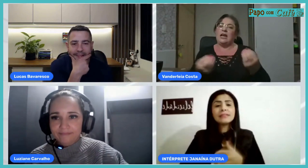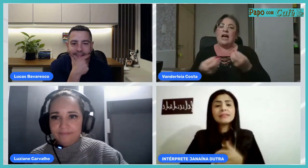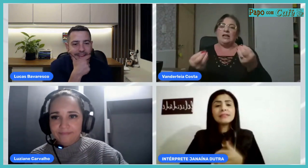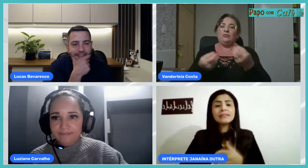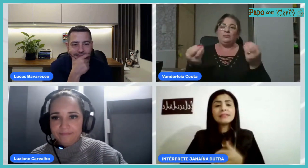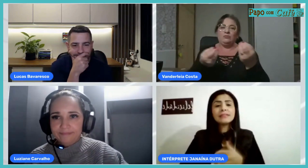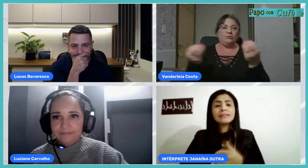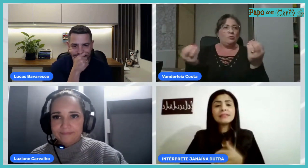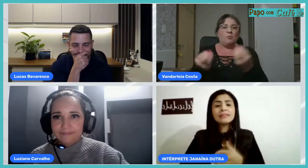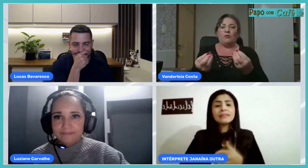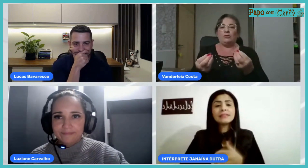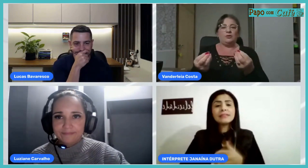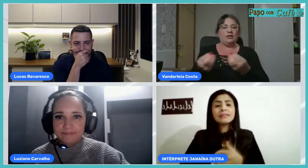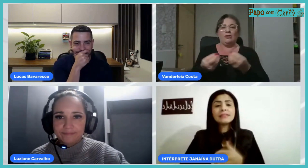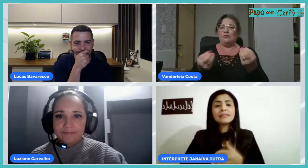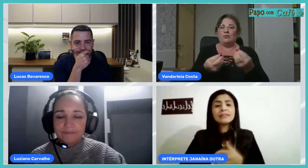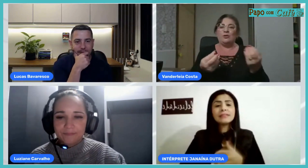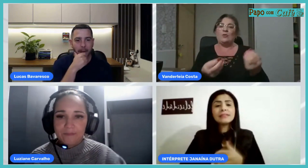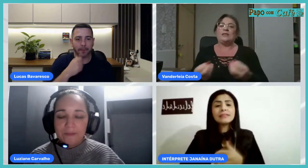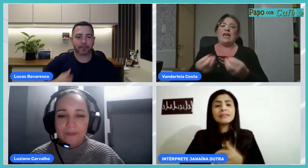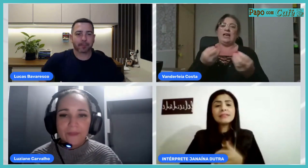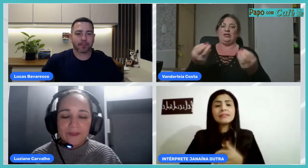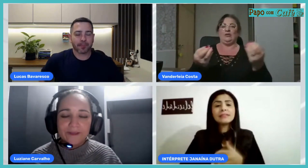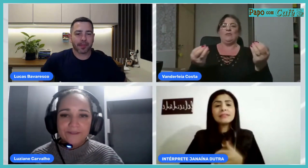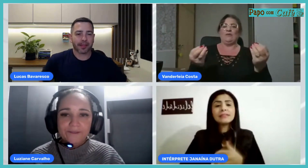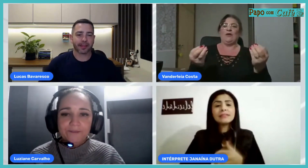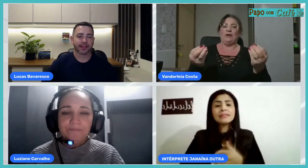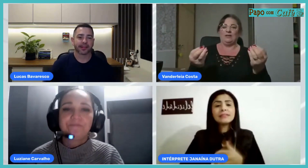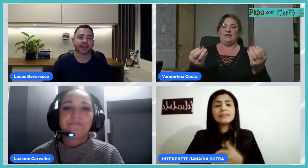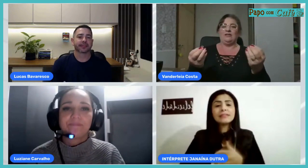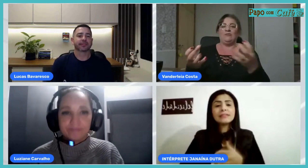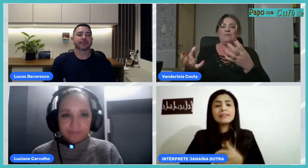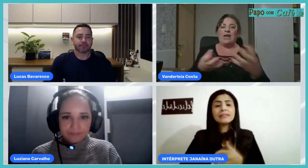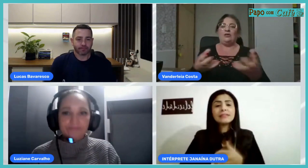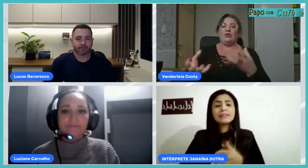tentar chegar num ponto, porque todo mundo consegue, de alguma